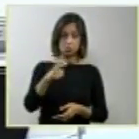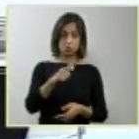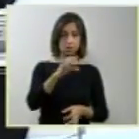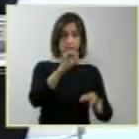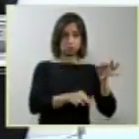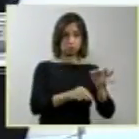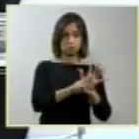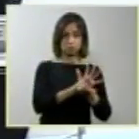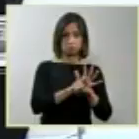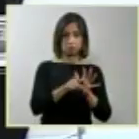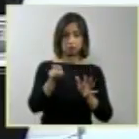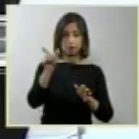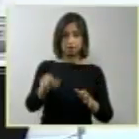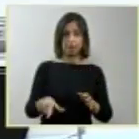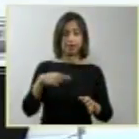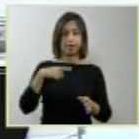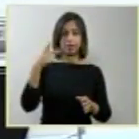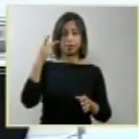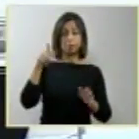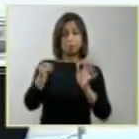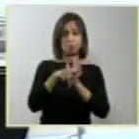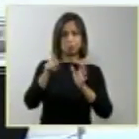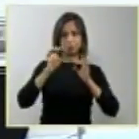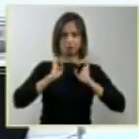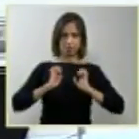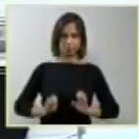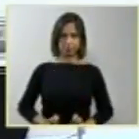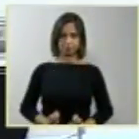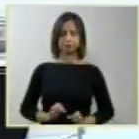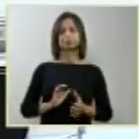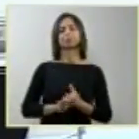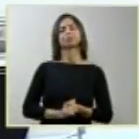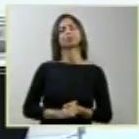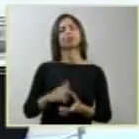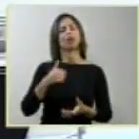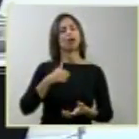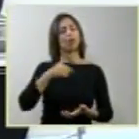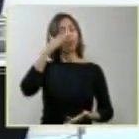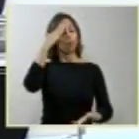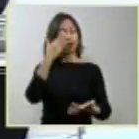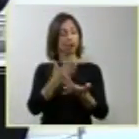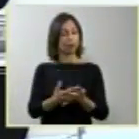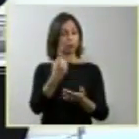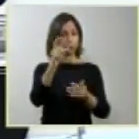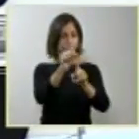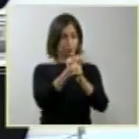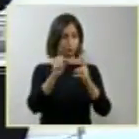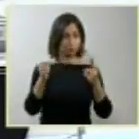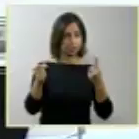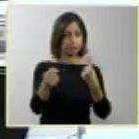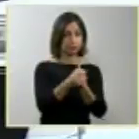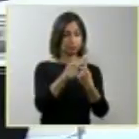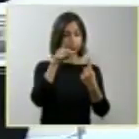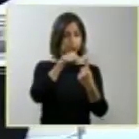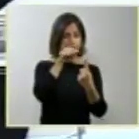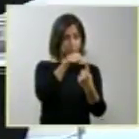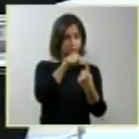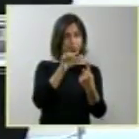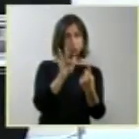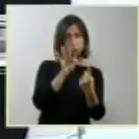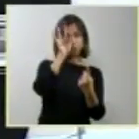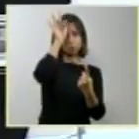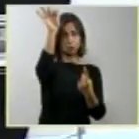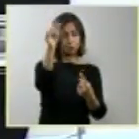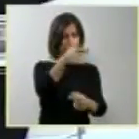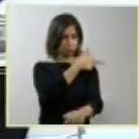questão de natureza ética. Acredito eu que uma sociedade que visa a ser um dia plenamente civilizada, a nossa